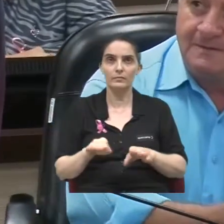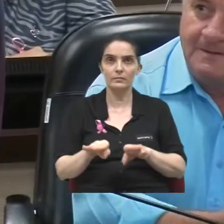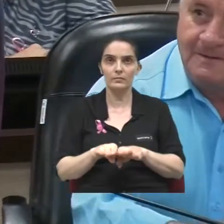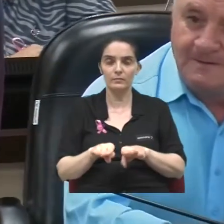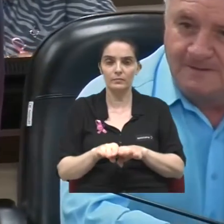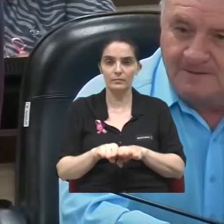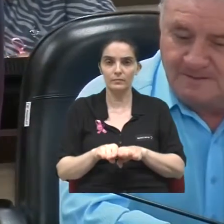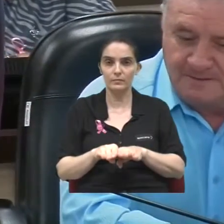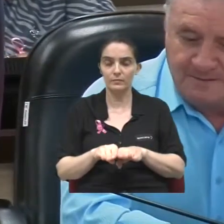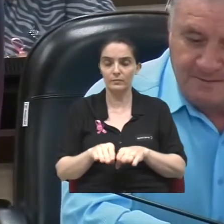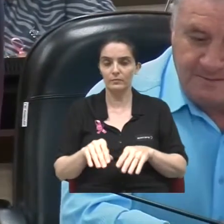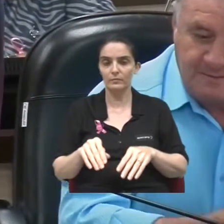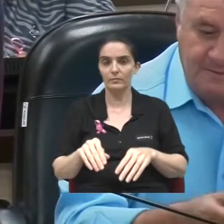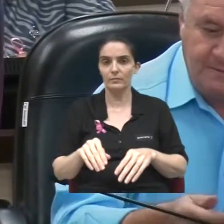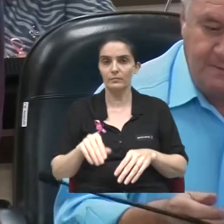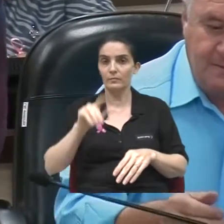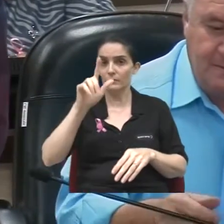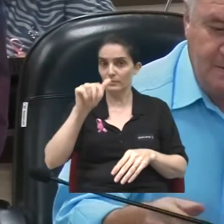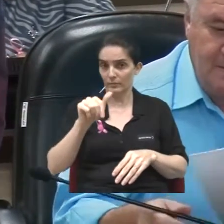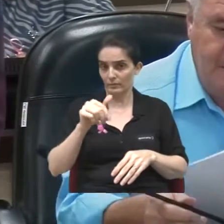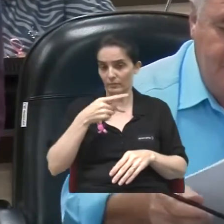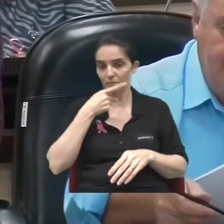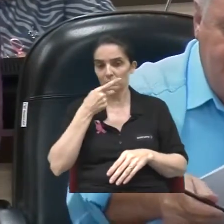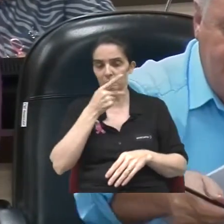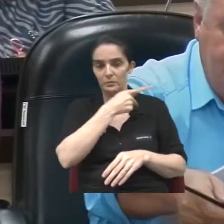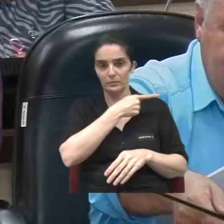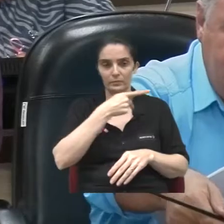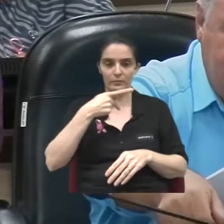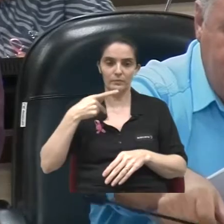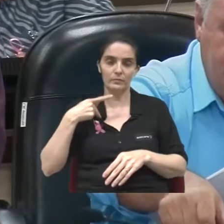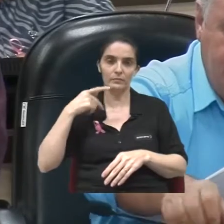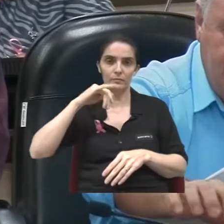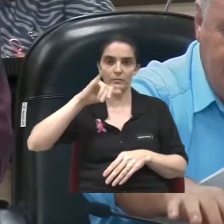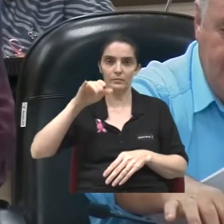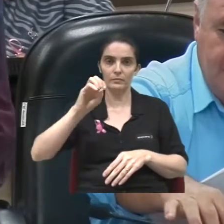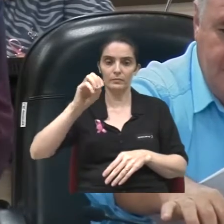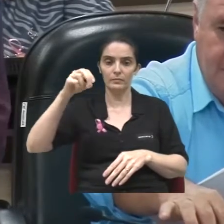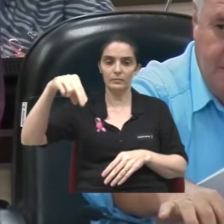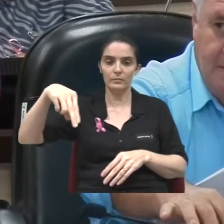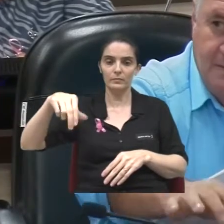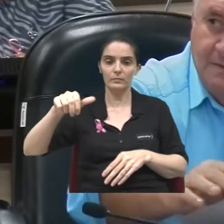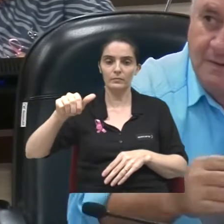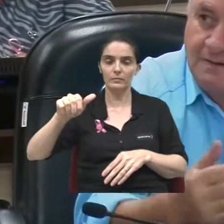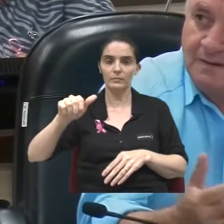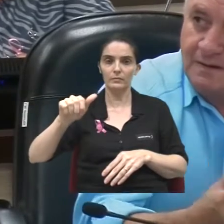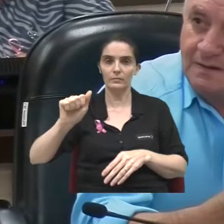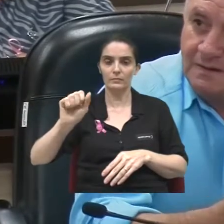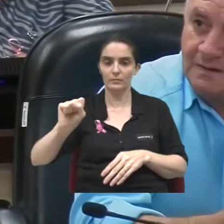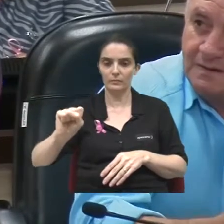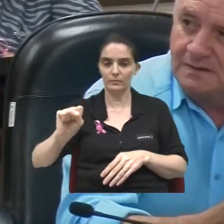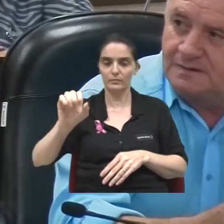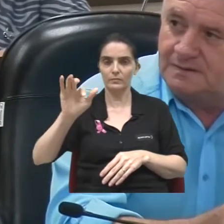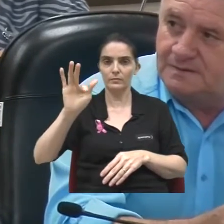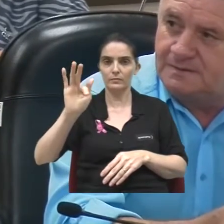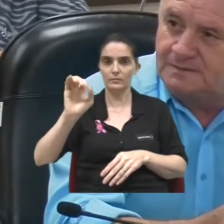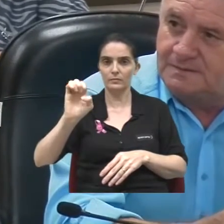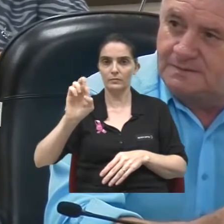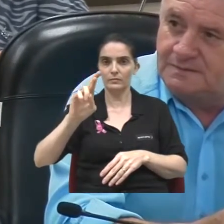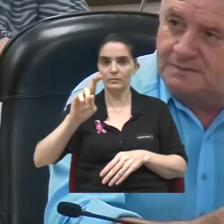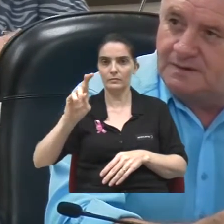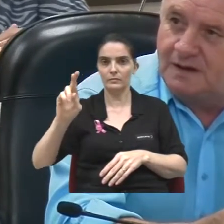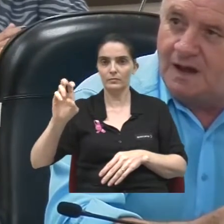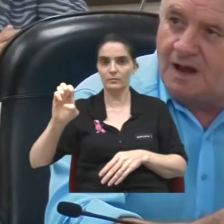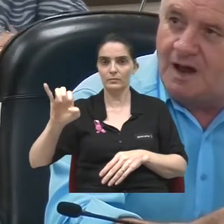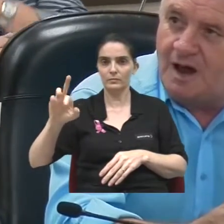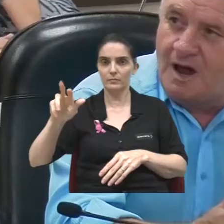comentar sobre o pastor Jonas Ferreira, o qual nós, neste instante, outorgamos o título de cidadão limeirense,